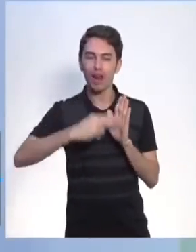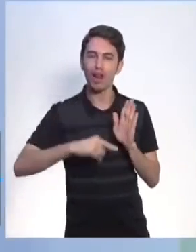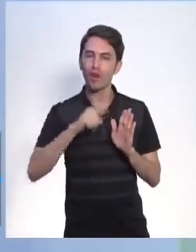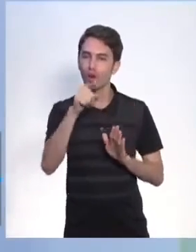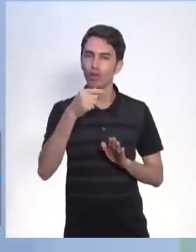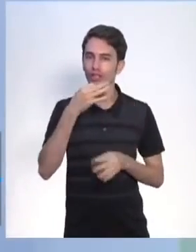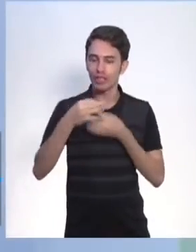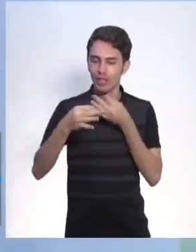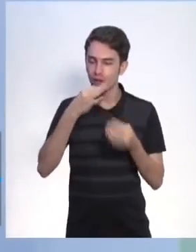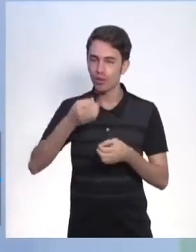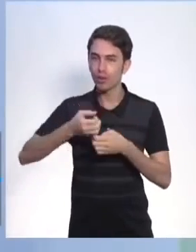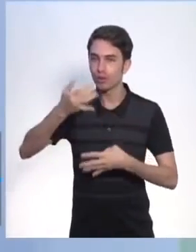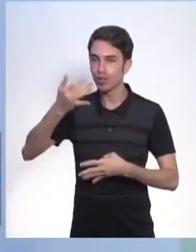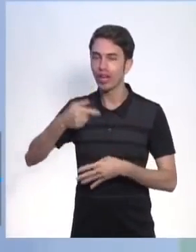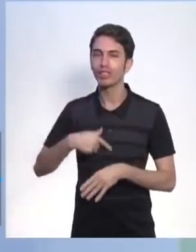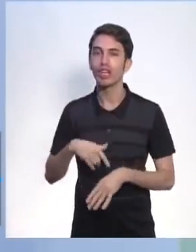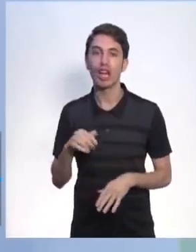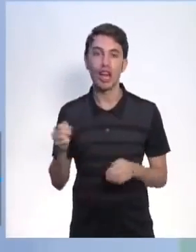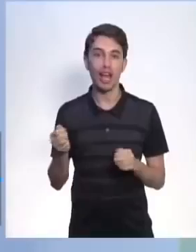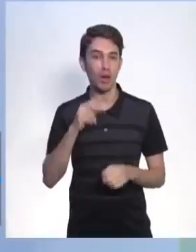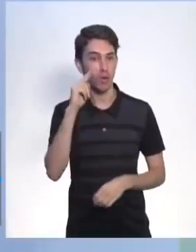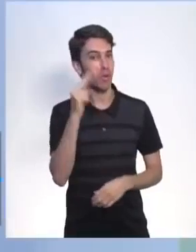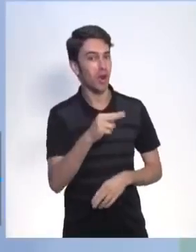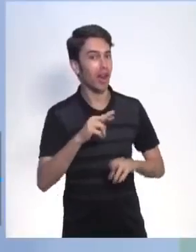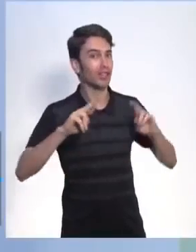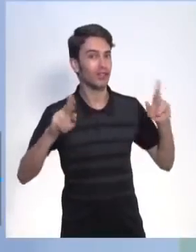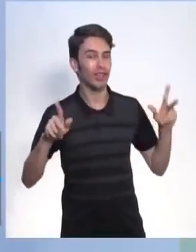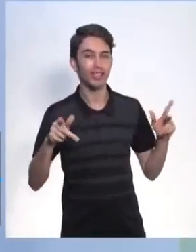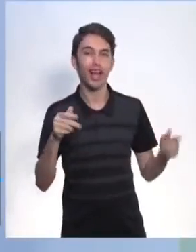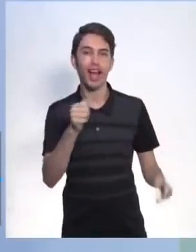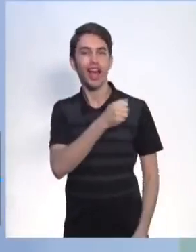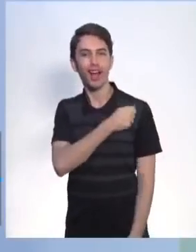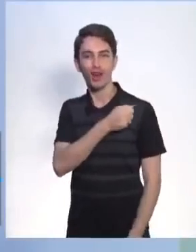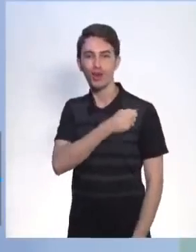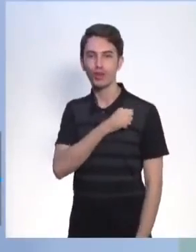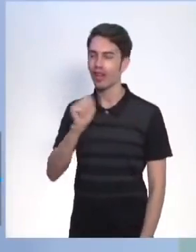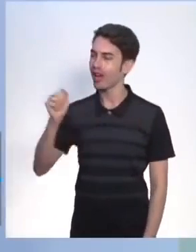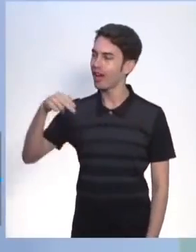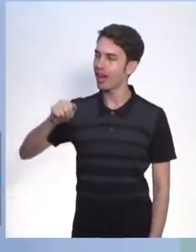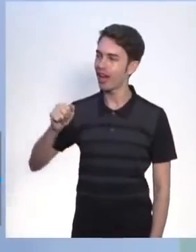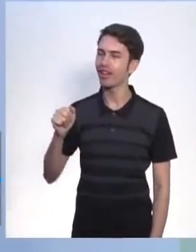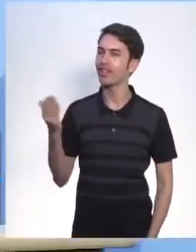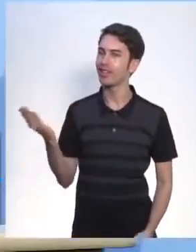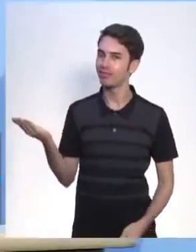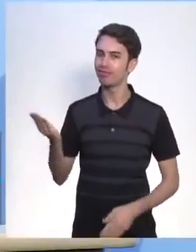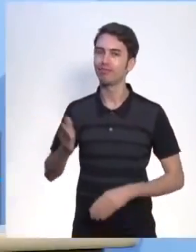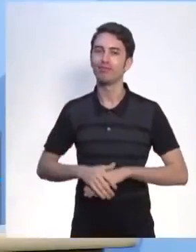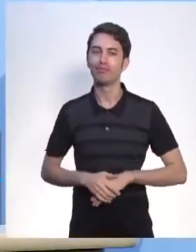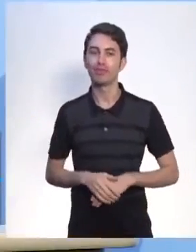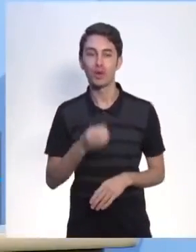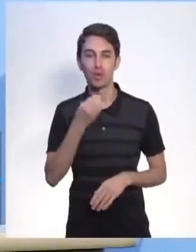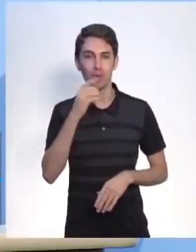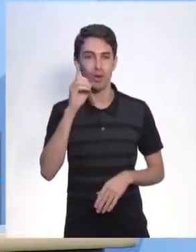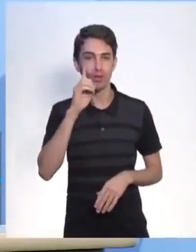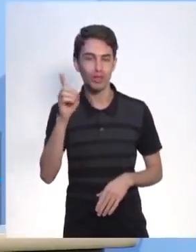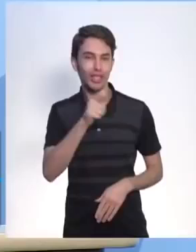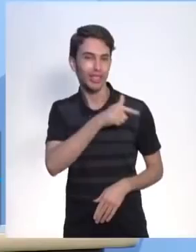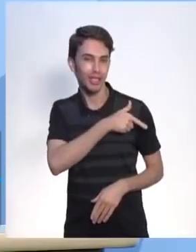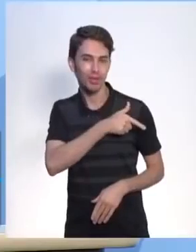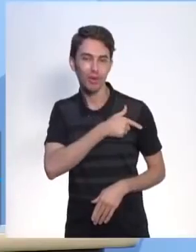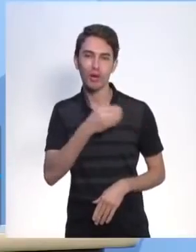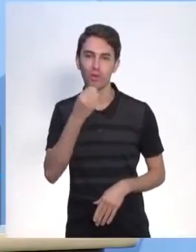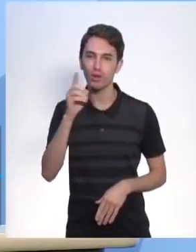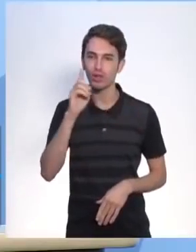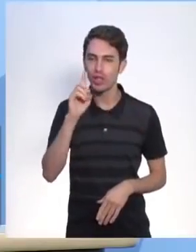estão comentando, o que vocês estão dizendo, com um olhar diferente, a aluna Ana Carolina. Bom dia, sétimo ano, bom